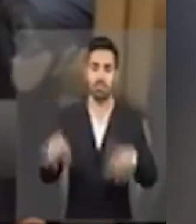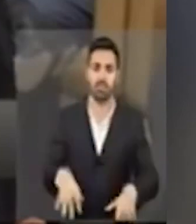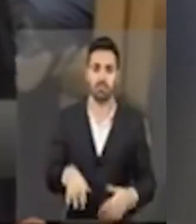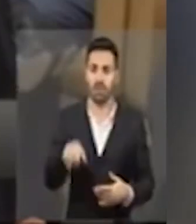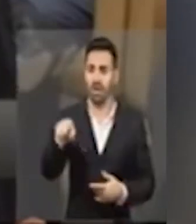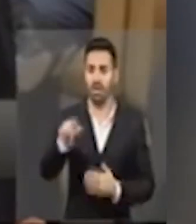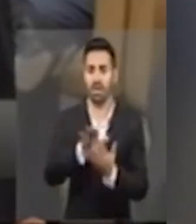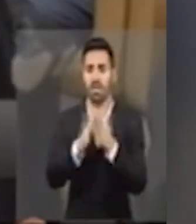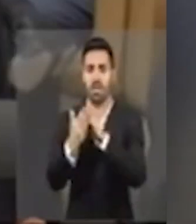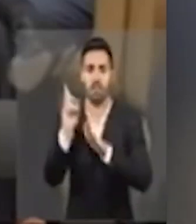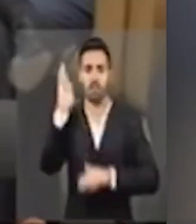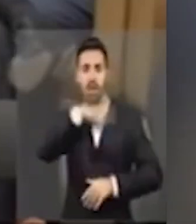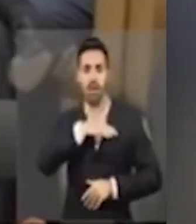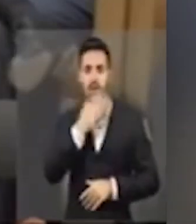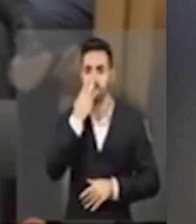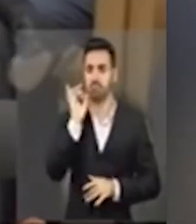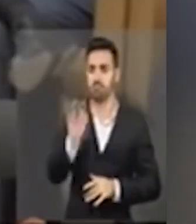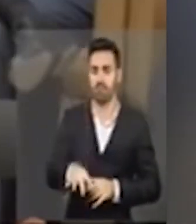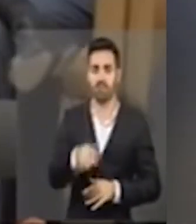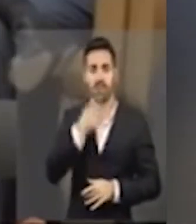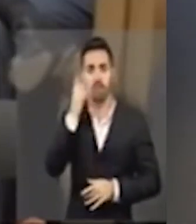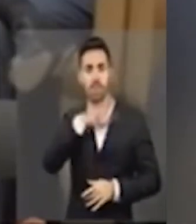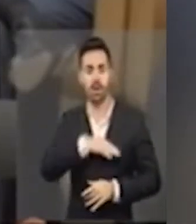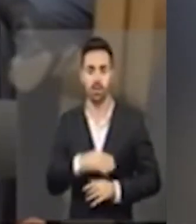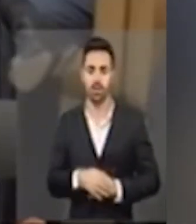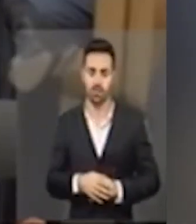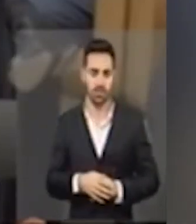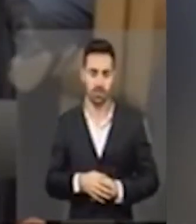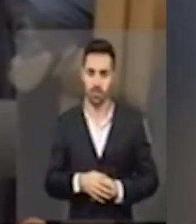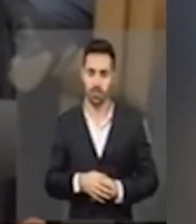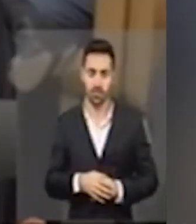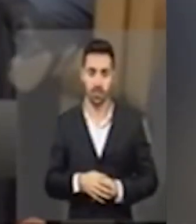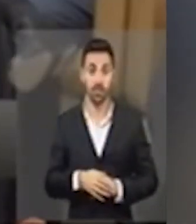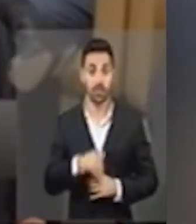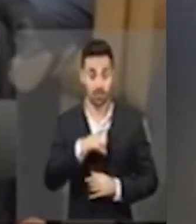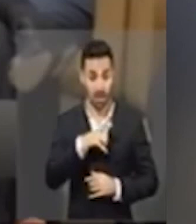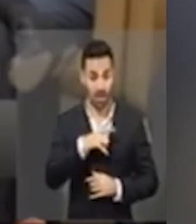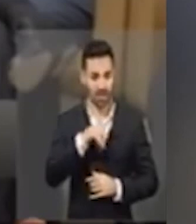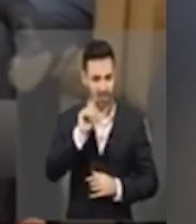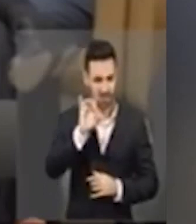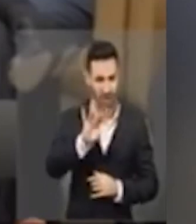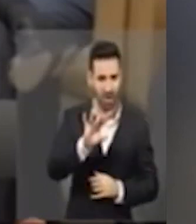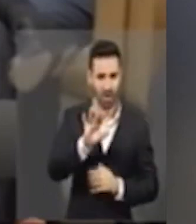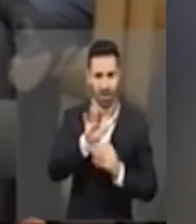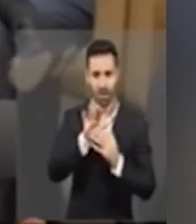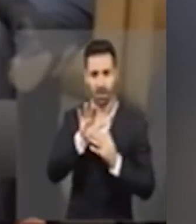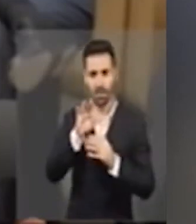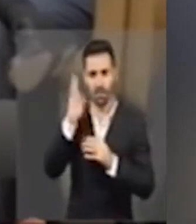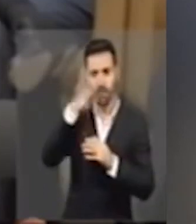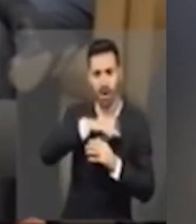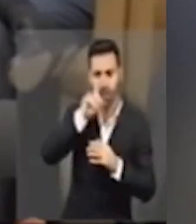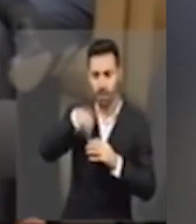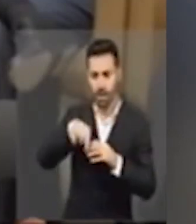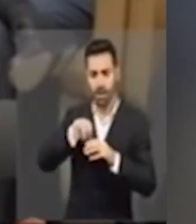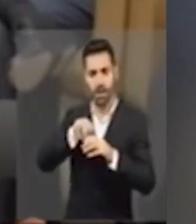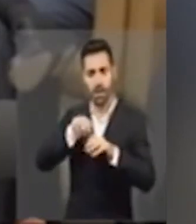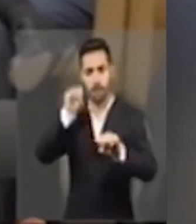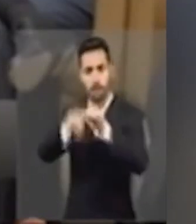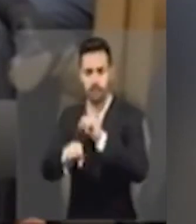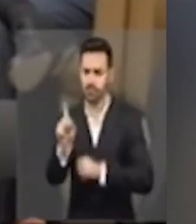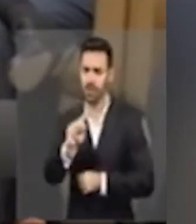transforma o que já foi falado aqui a banalidade ela não é só o assassinato a banalidade ela também é o